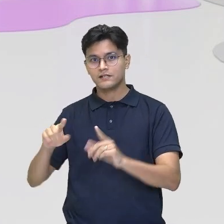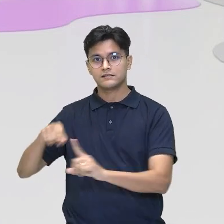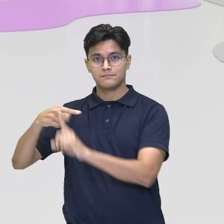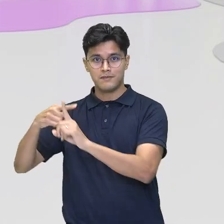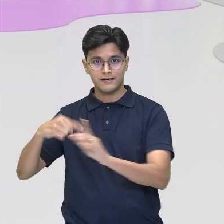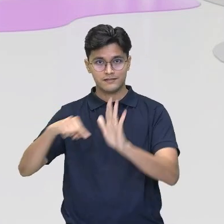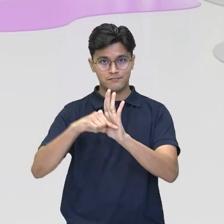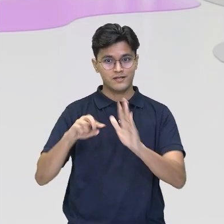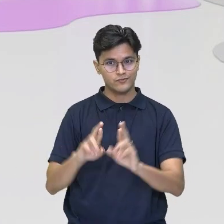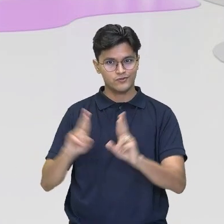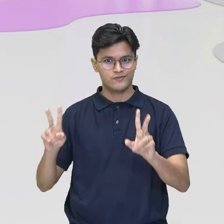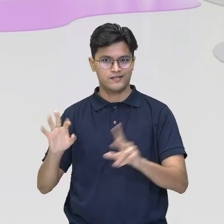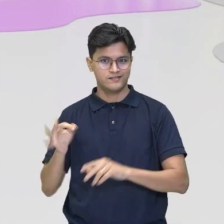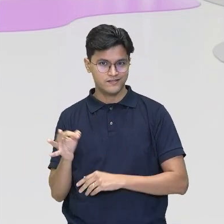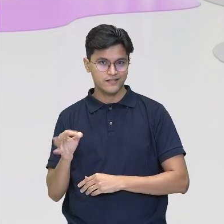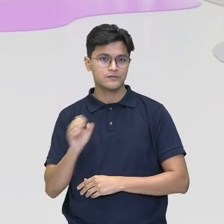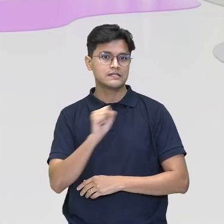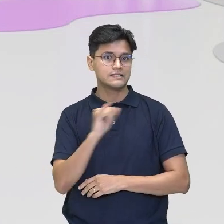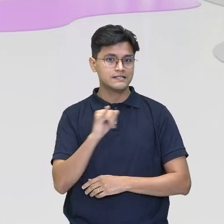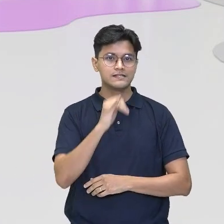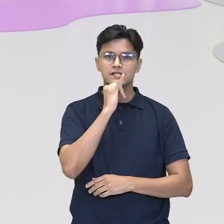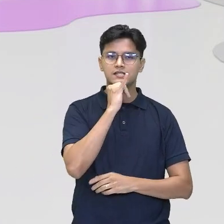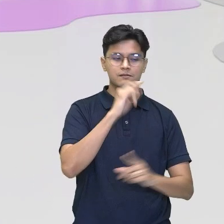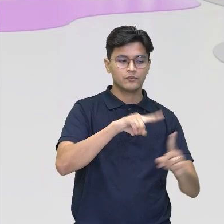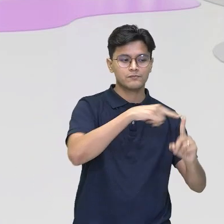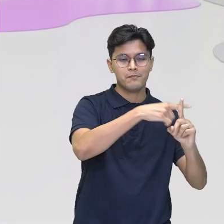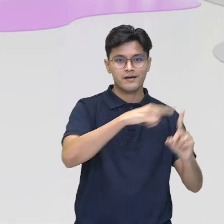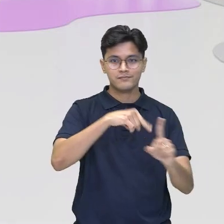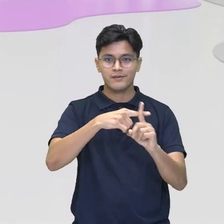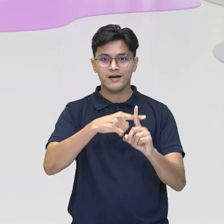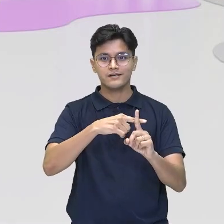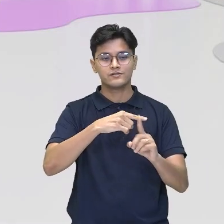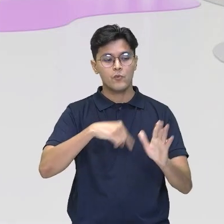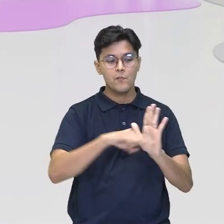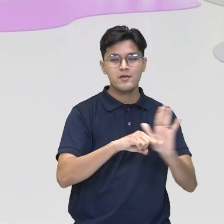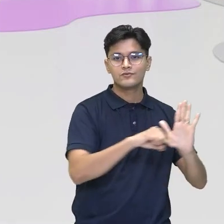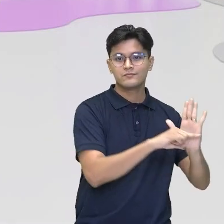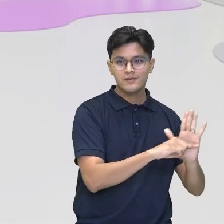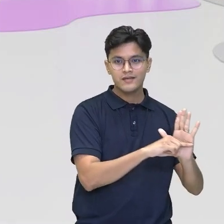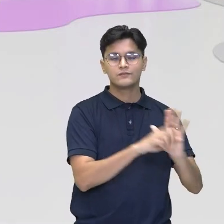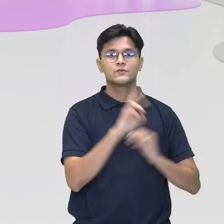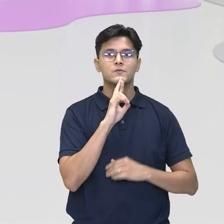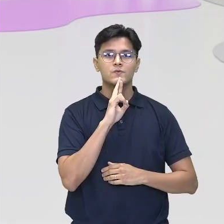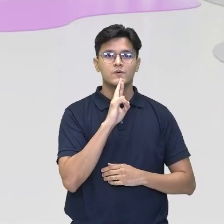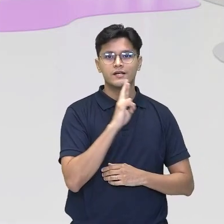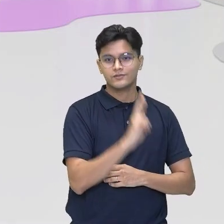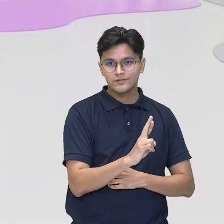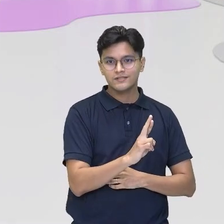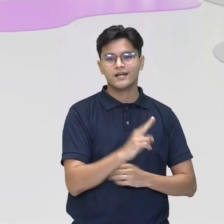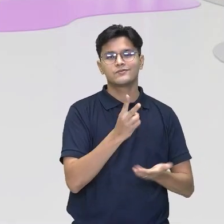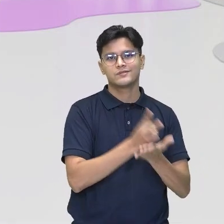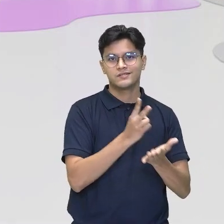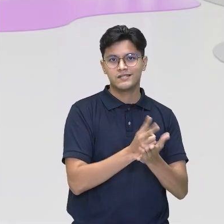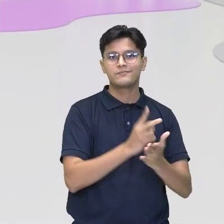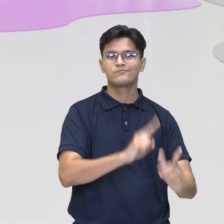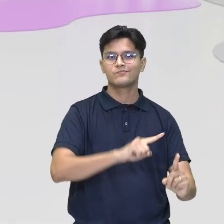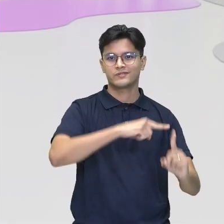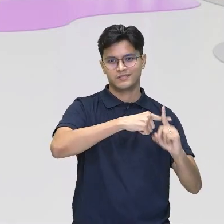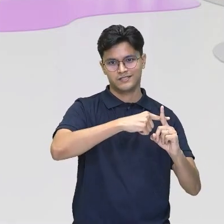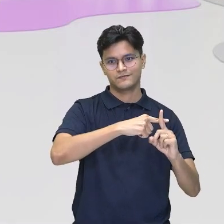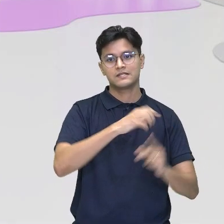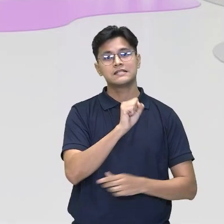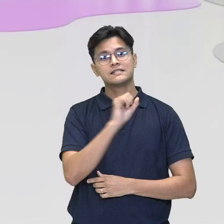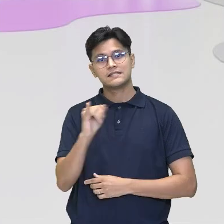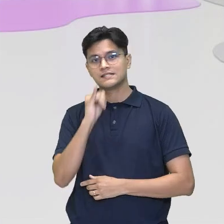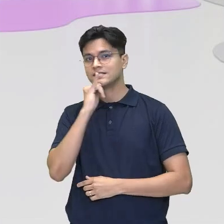forem positivos, o resultado da multiplicação é positivo. Agora, se a gente estiver multiplicando dois